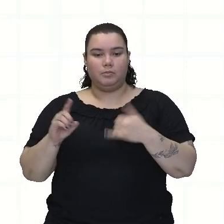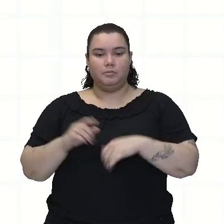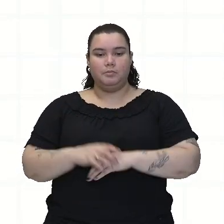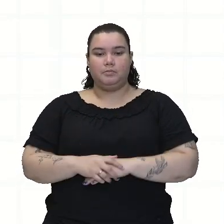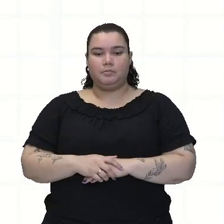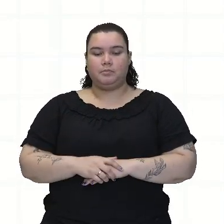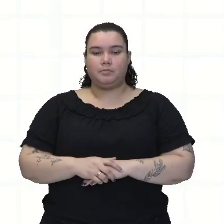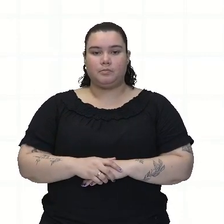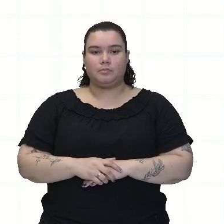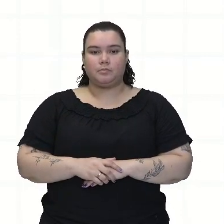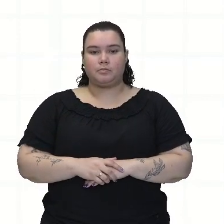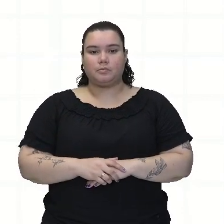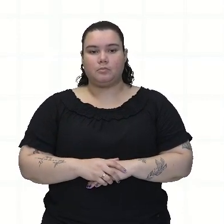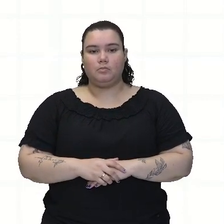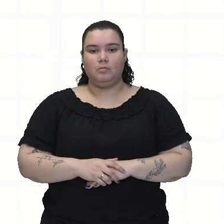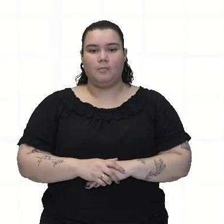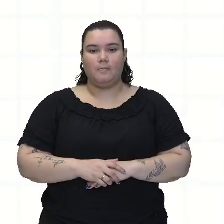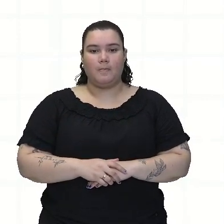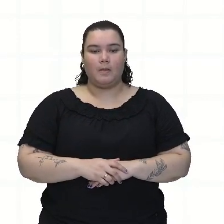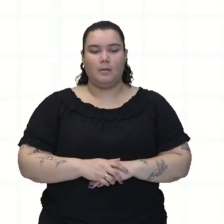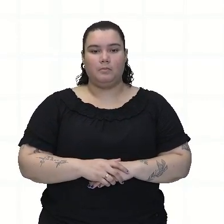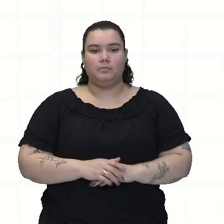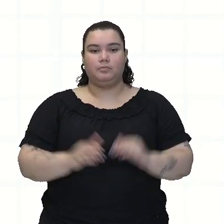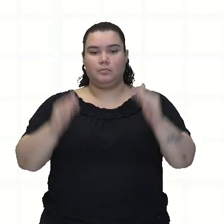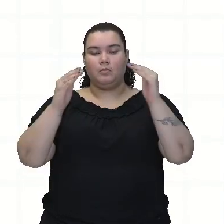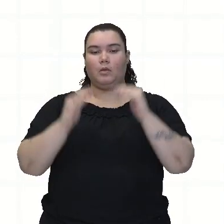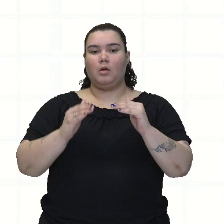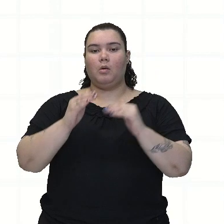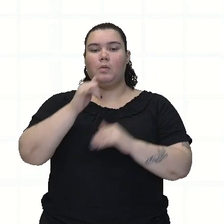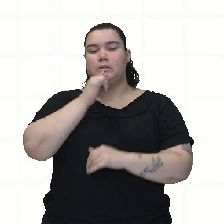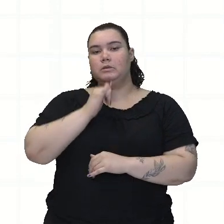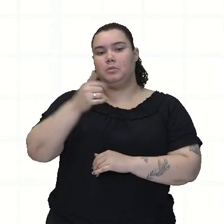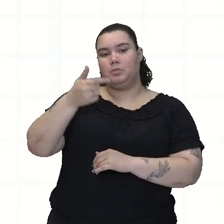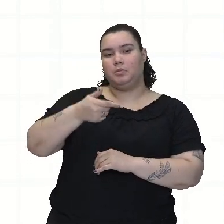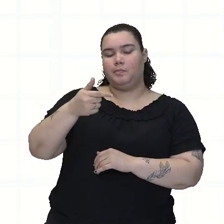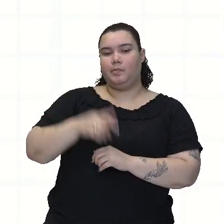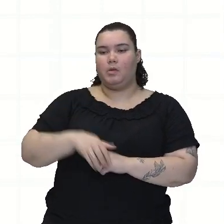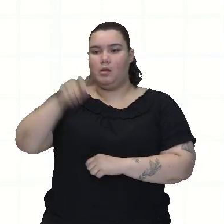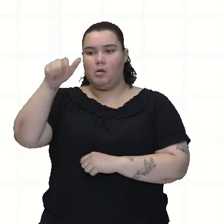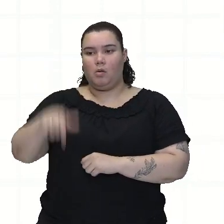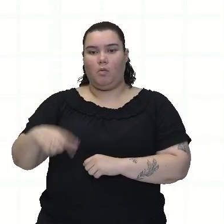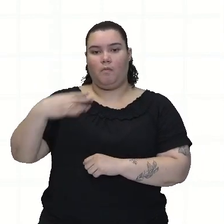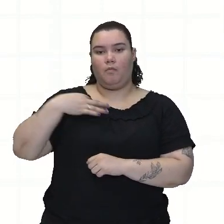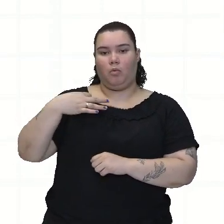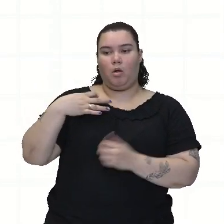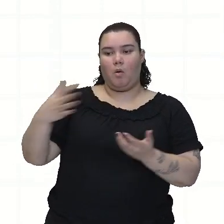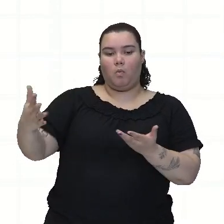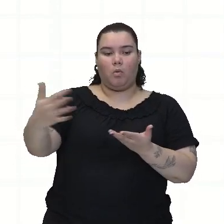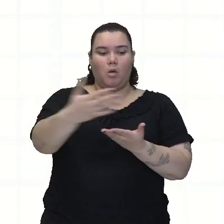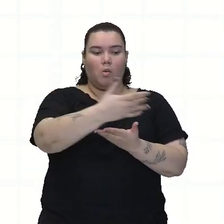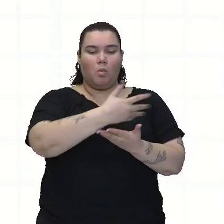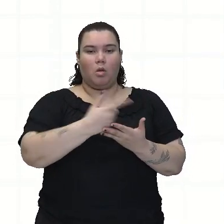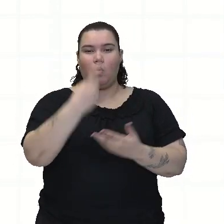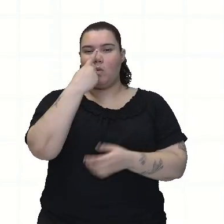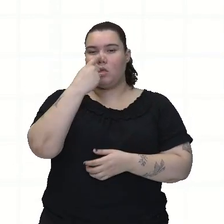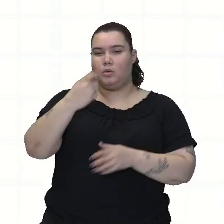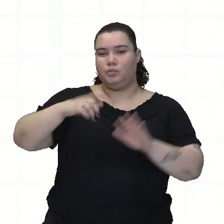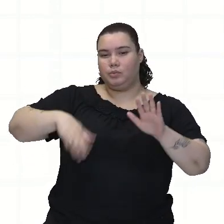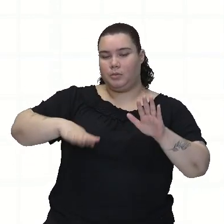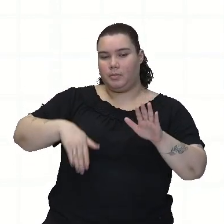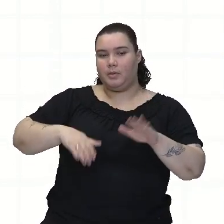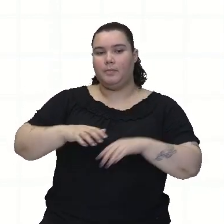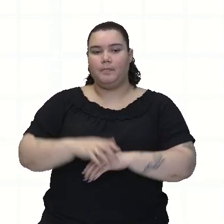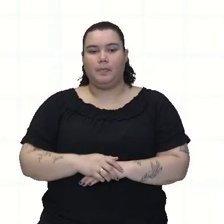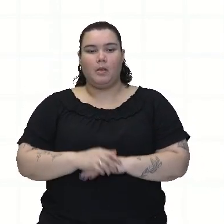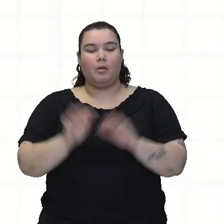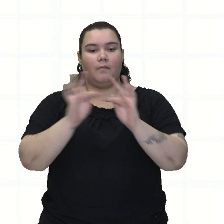plantar. Olha o exemplo 2, o voluntário recolheu o lixo da praia. Nesta frase, o lixo da praia é o objeto direto,